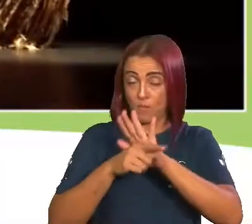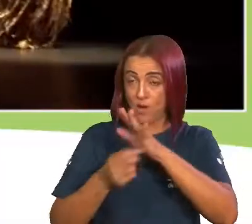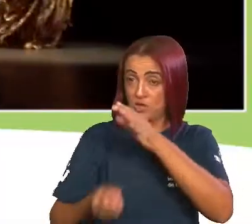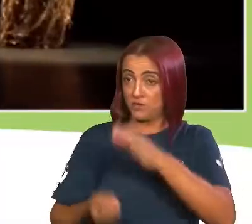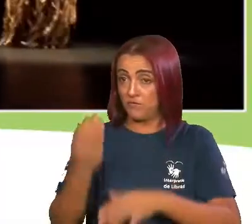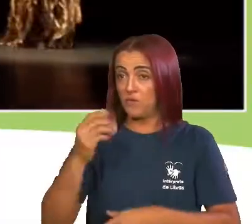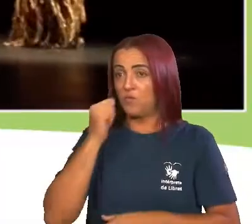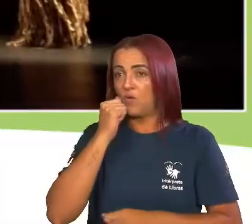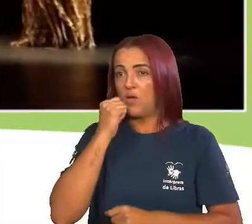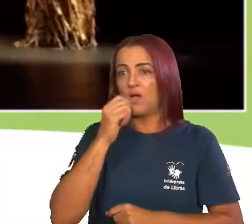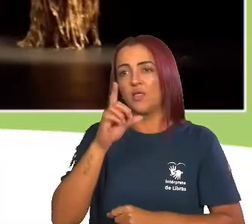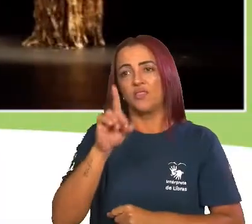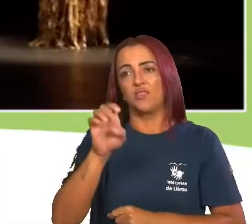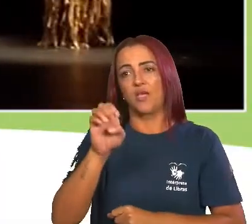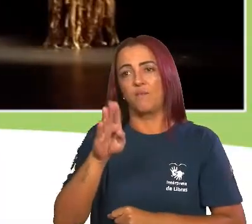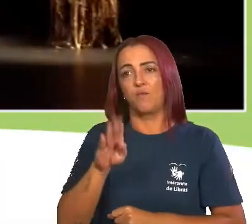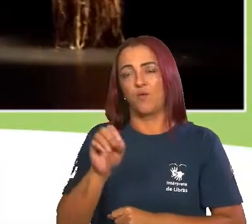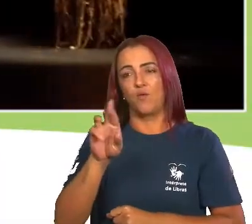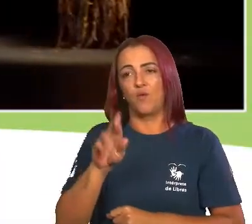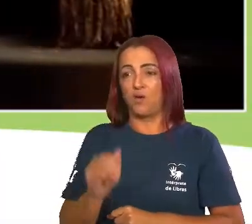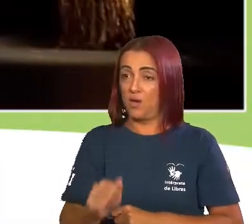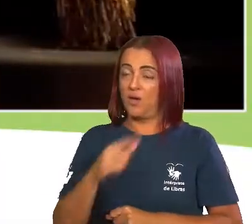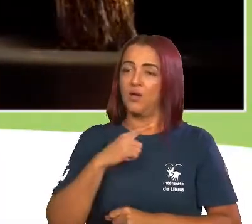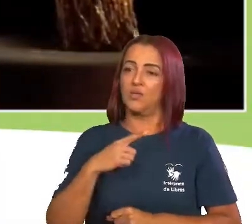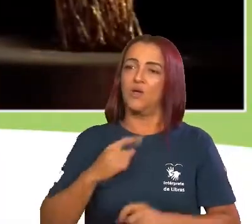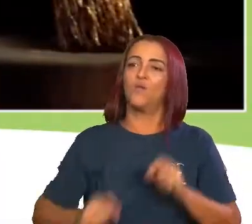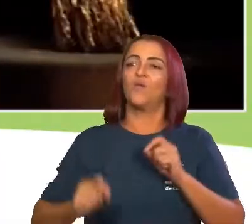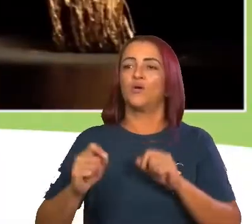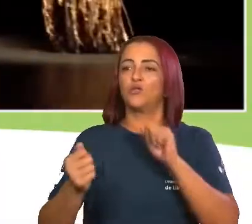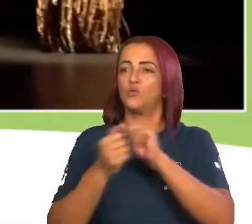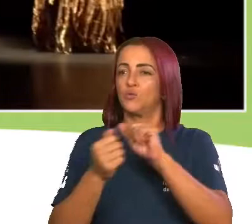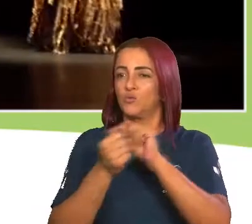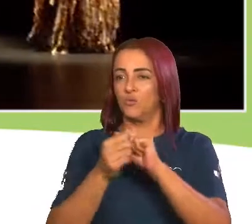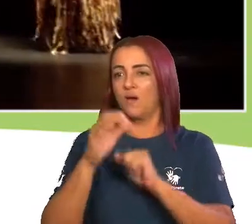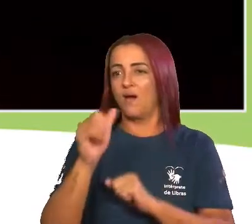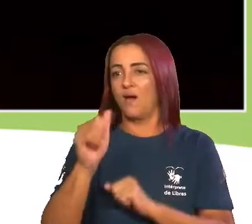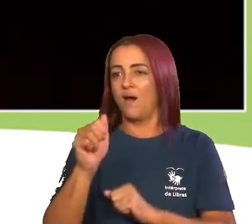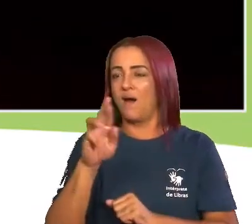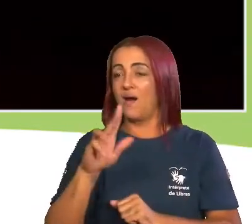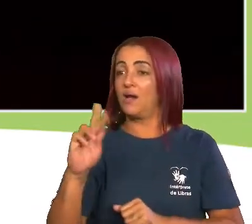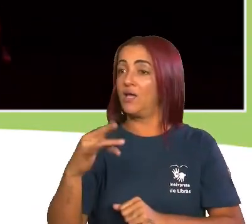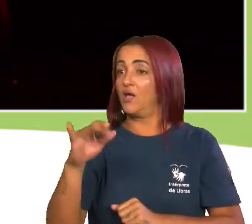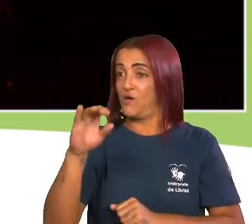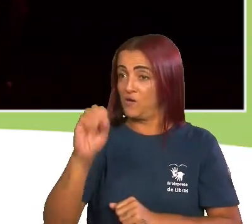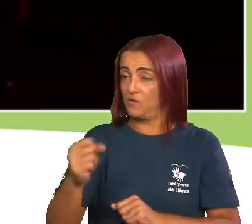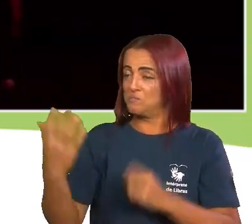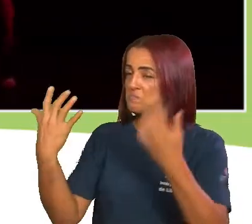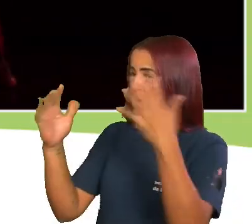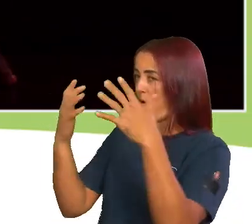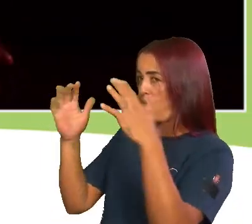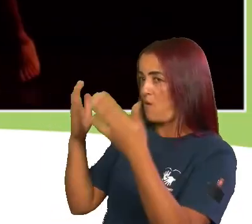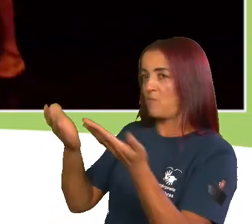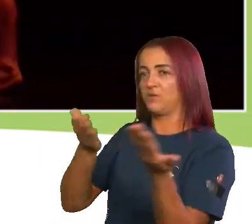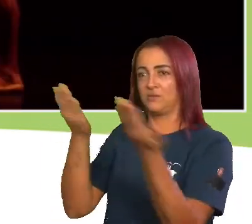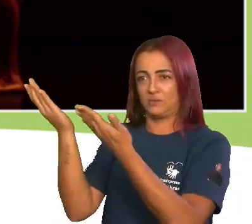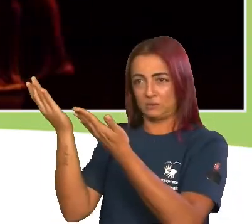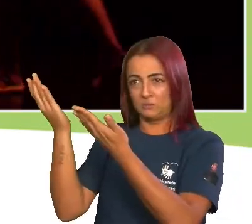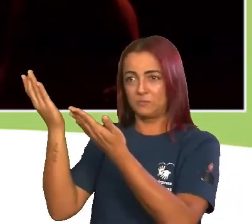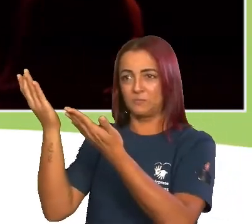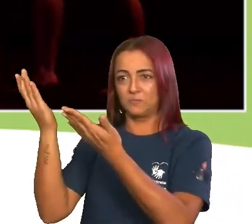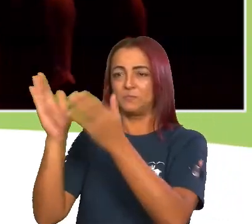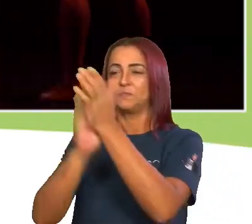pela Débora, com trilha sonora de ninguém menos do que Carlinhos Brown, né? Pedir mais uma vez uma salva de palmas para os nossos convidados.